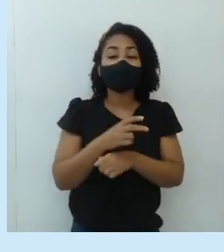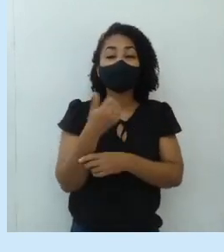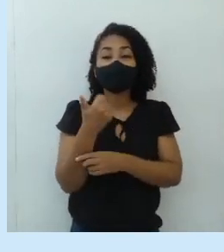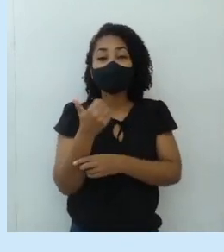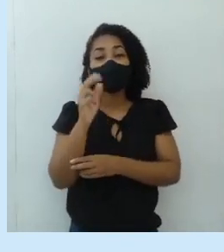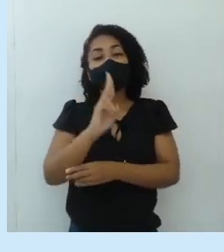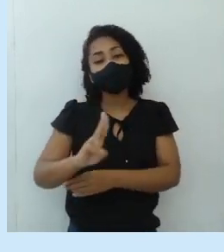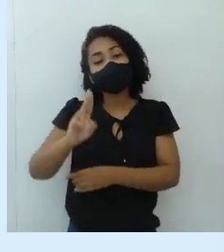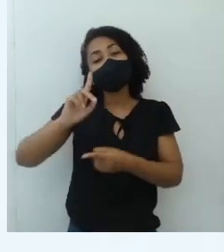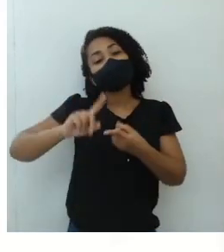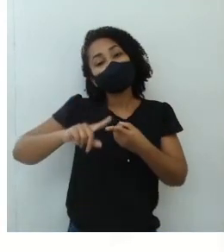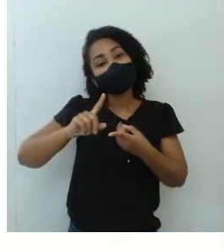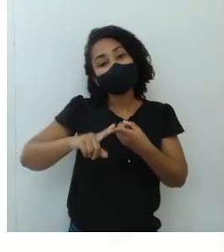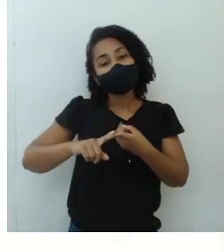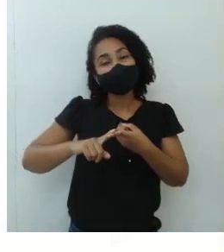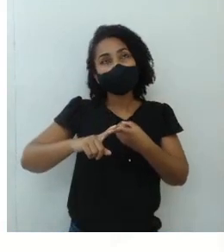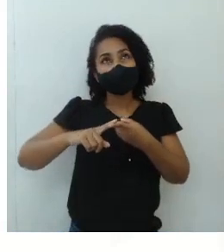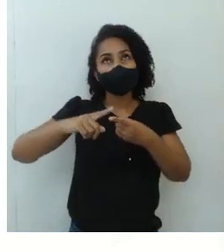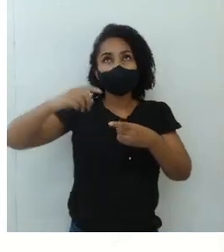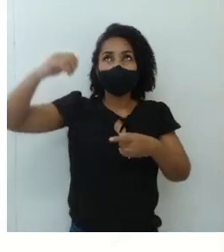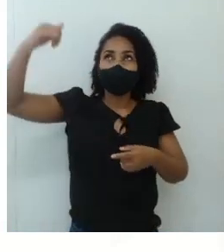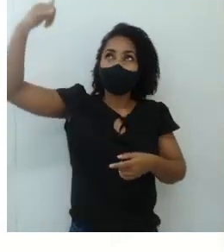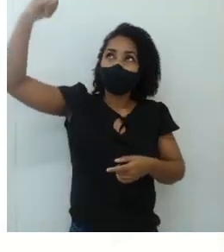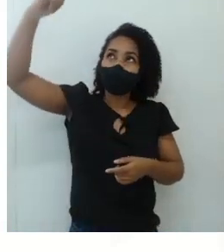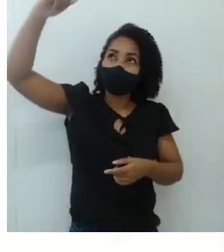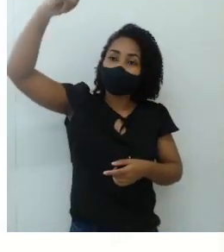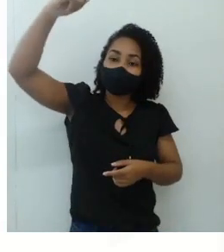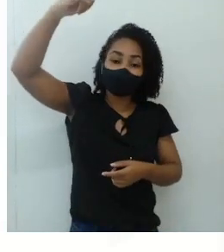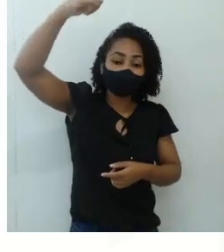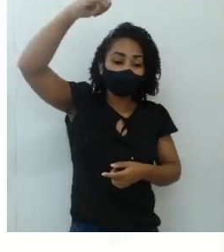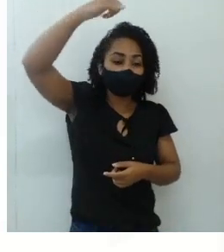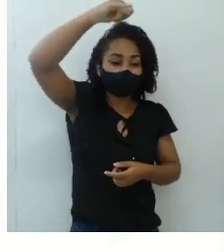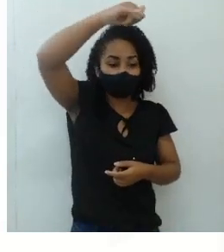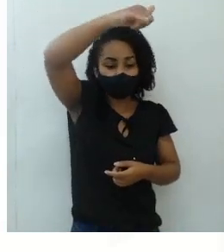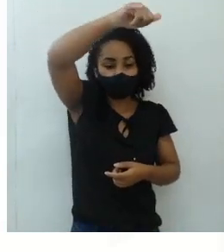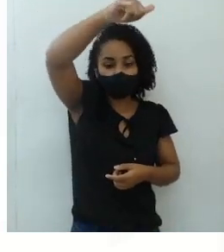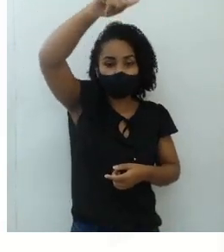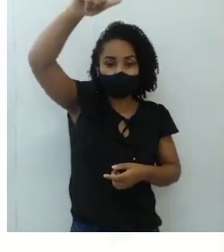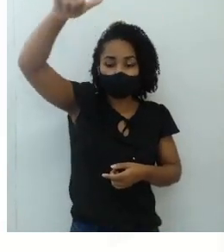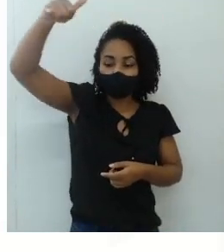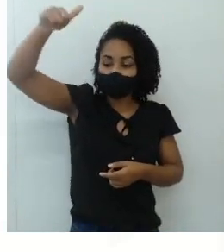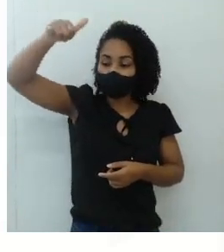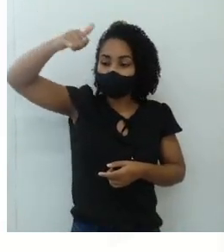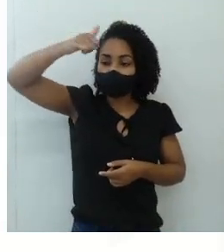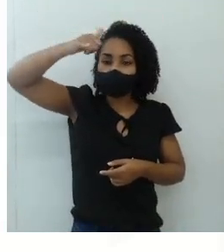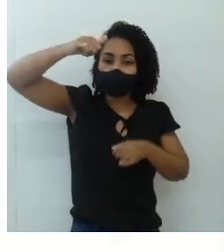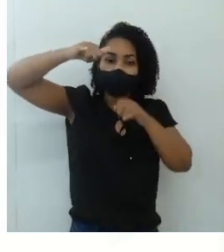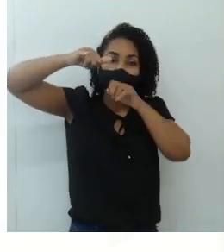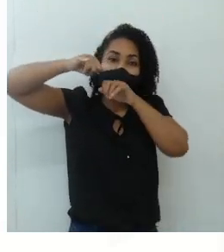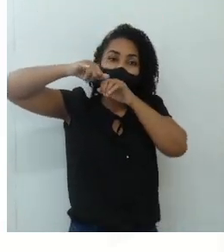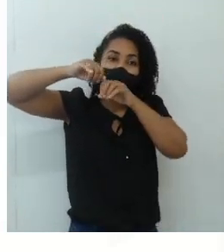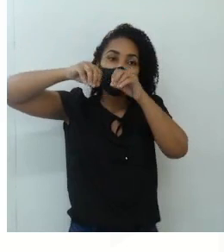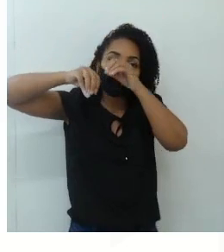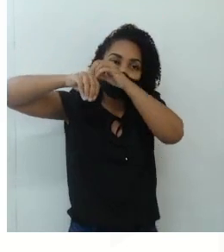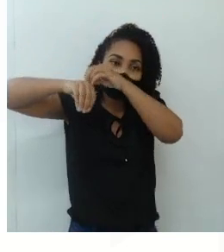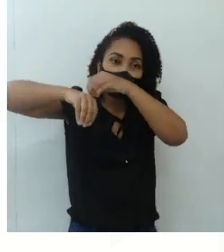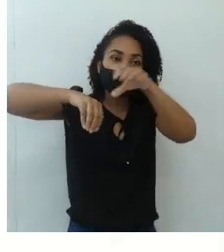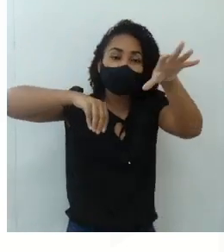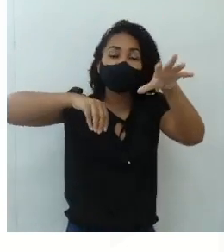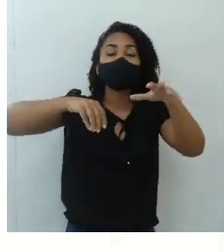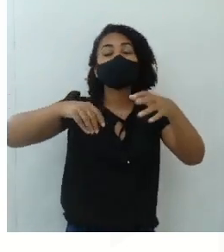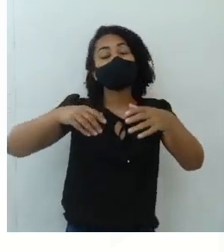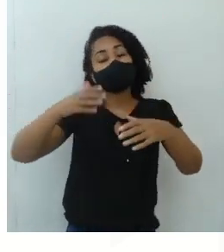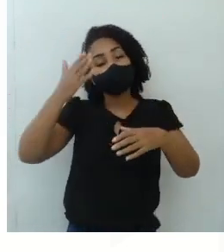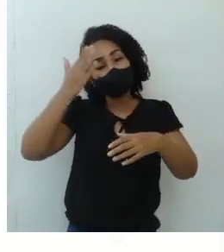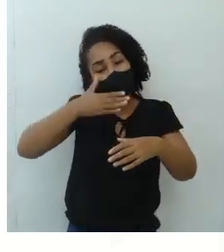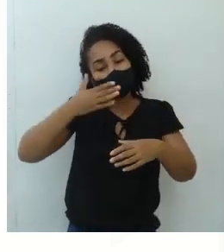também satélites. Esses aí enviam informações que são mais precisas,